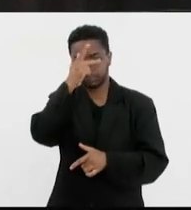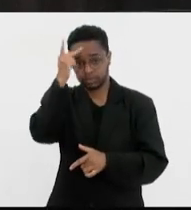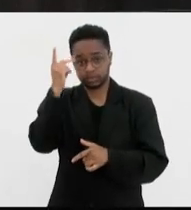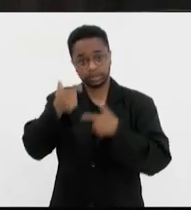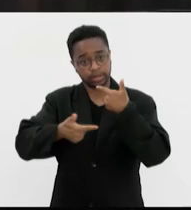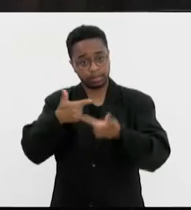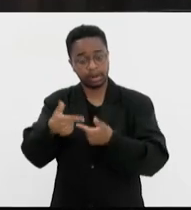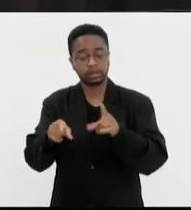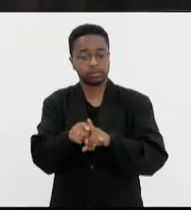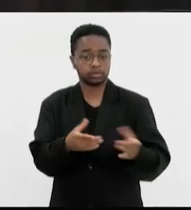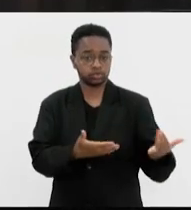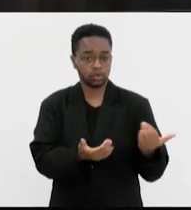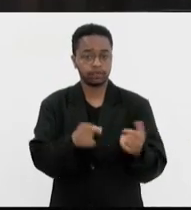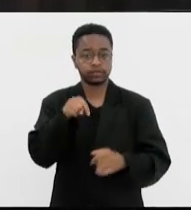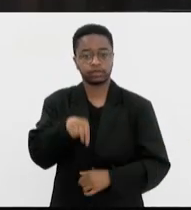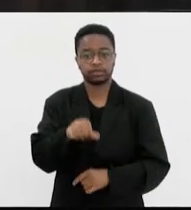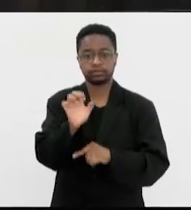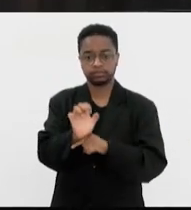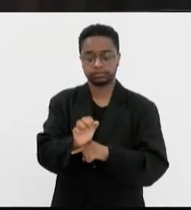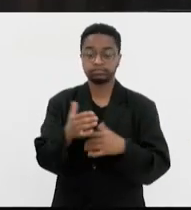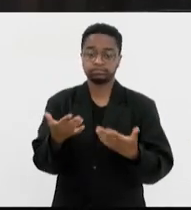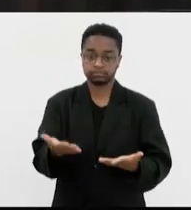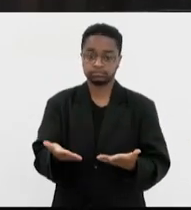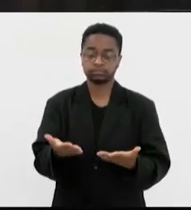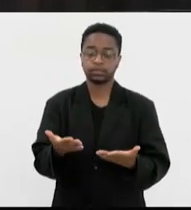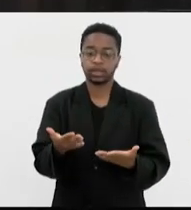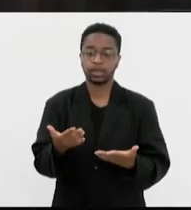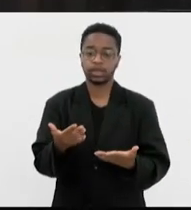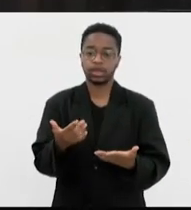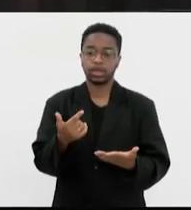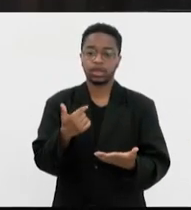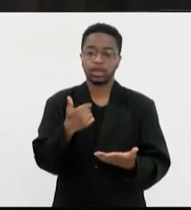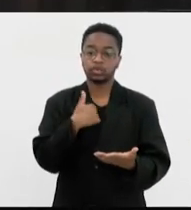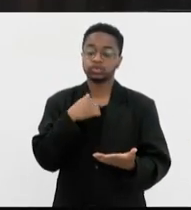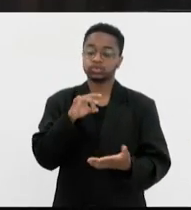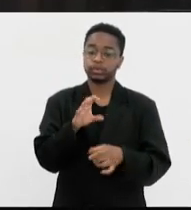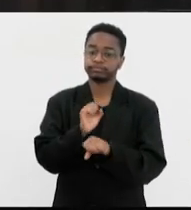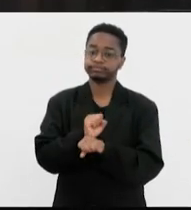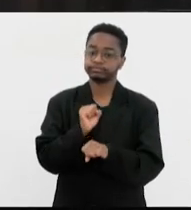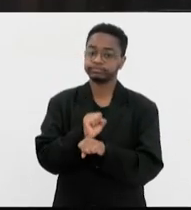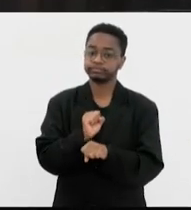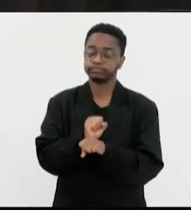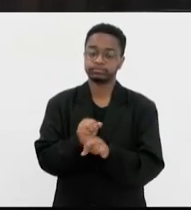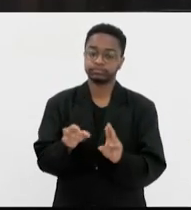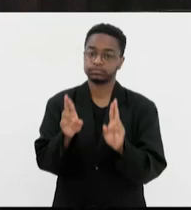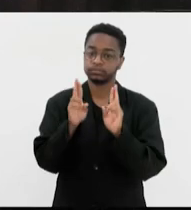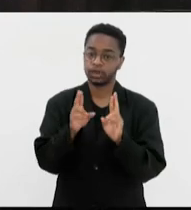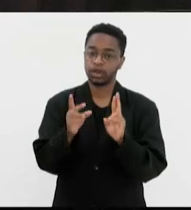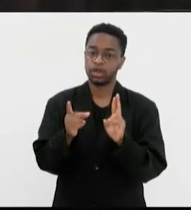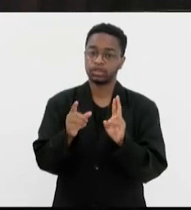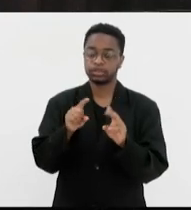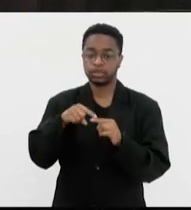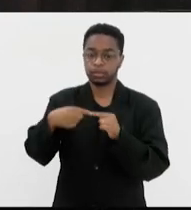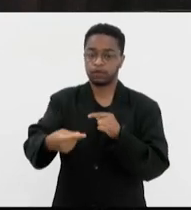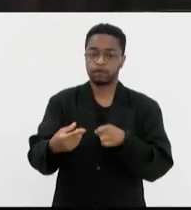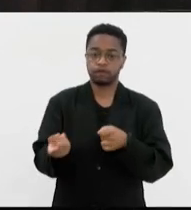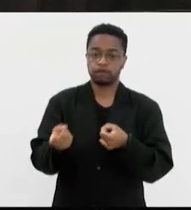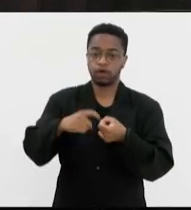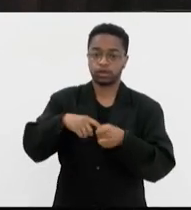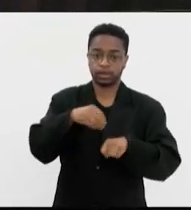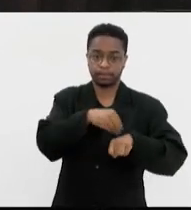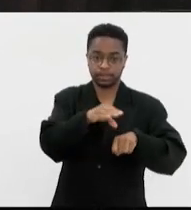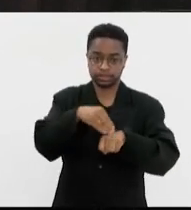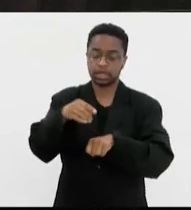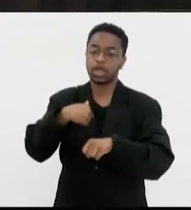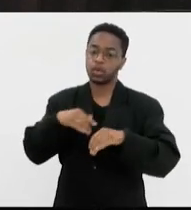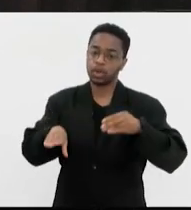Estado. Então, de resto, apenas aguardar que até o retorno da mensagem, afinal, emendei,